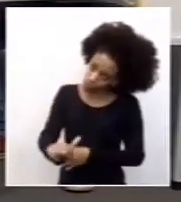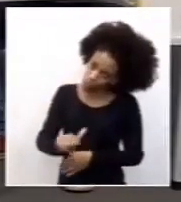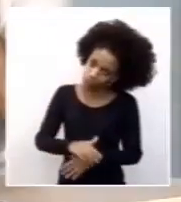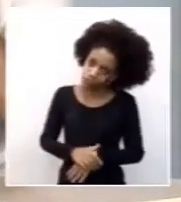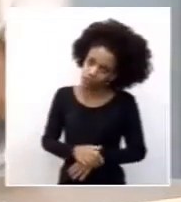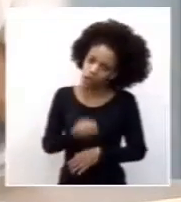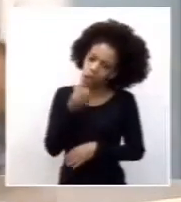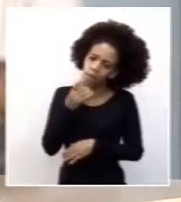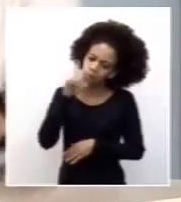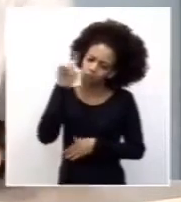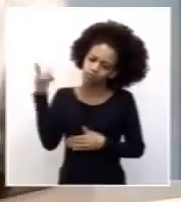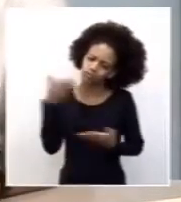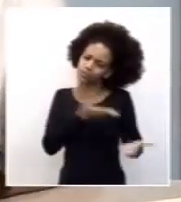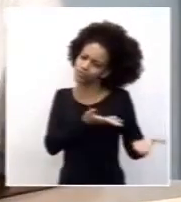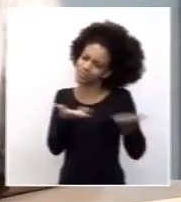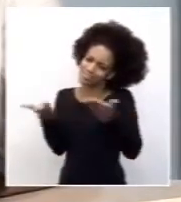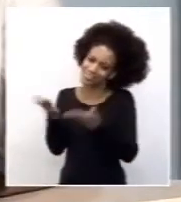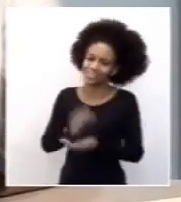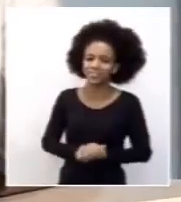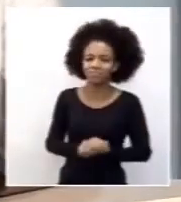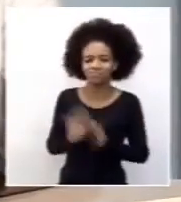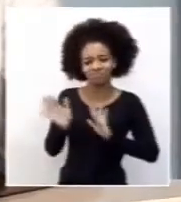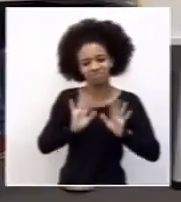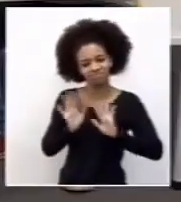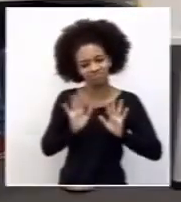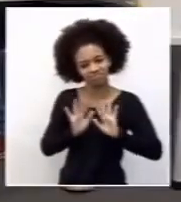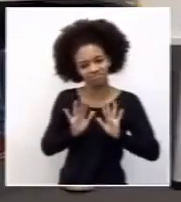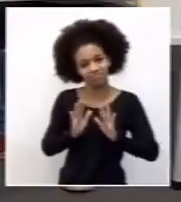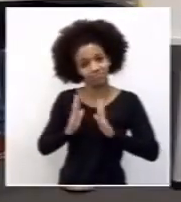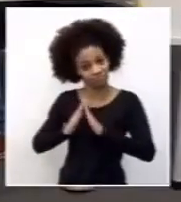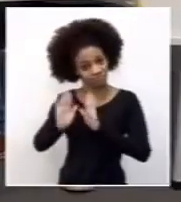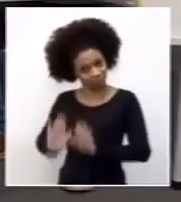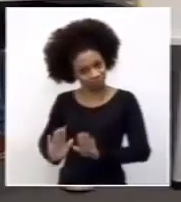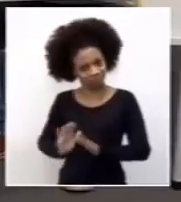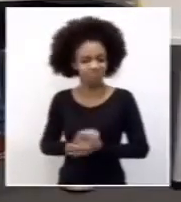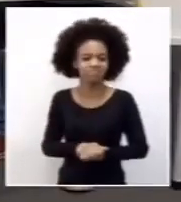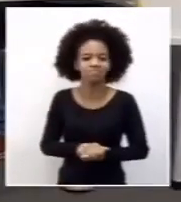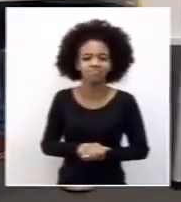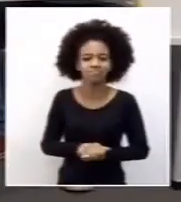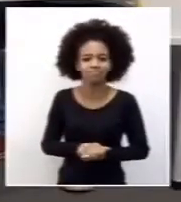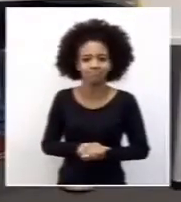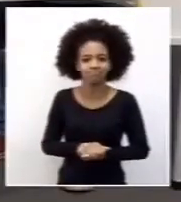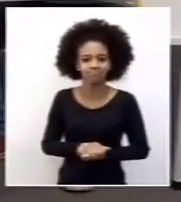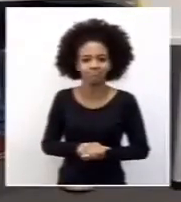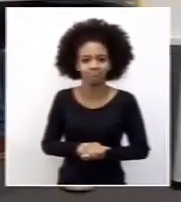e um bom dia a todos vocês. Tá? Até Obrigado. logo. Fique em casa. Obrigado.